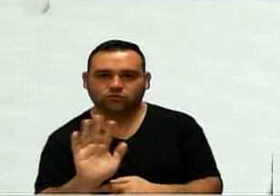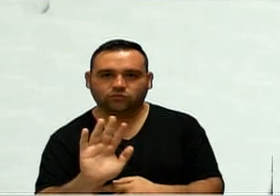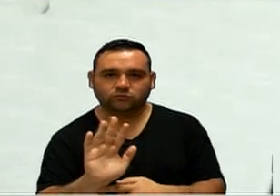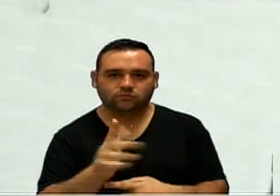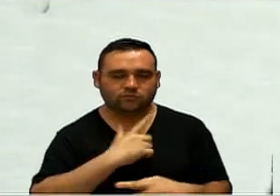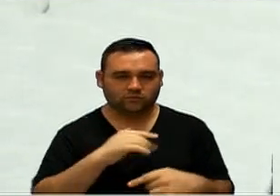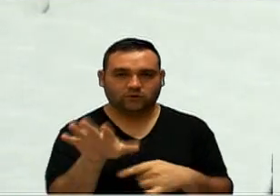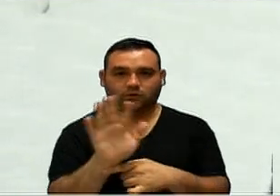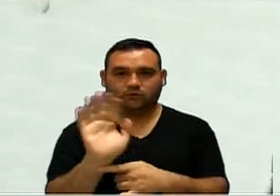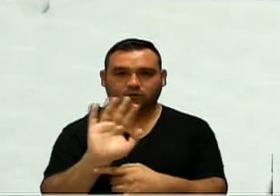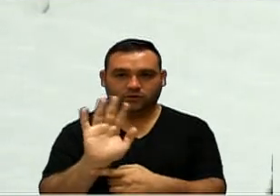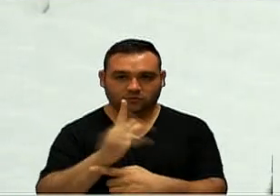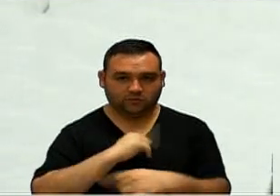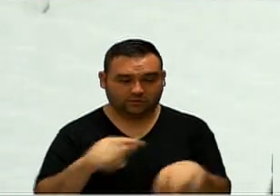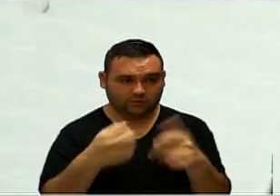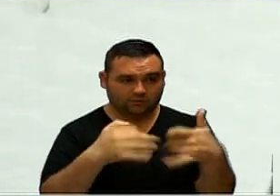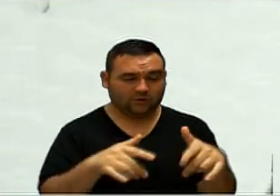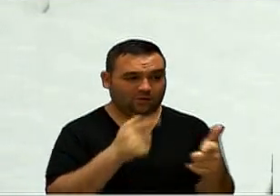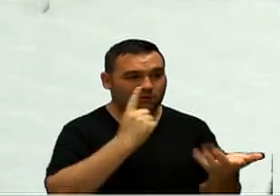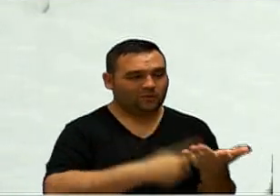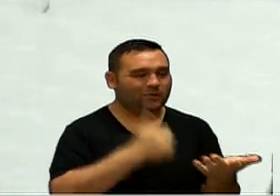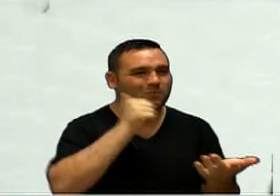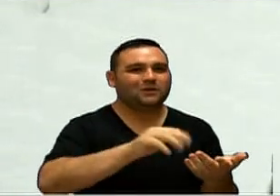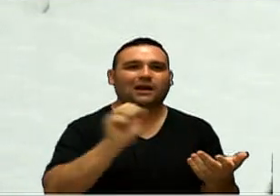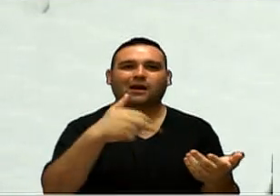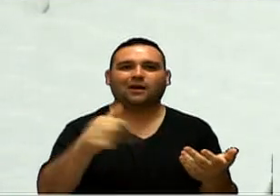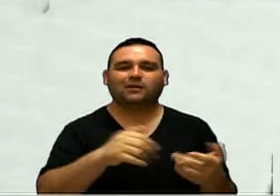eu trouxe um vídeo, combinei com a Ana.